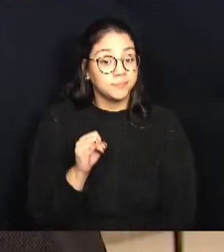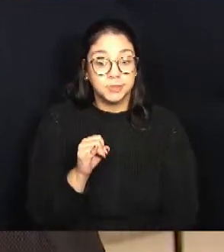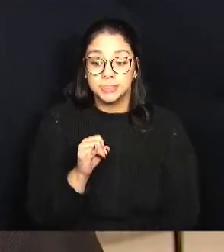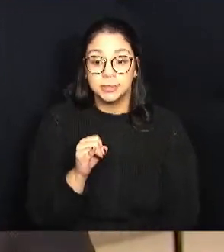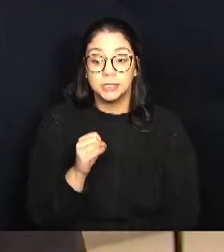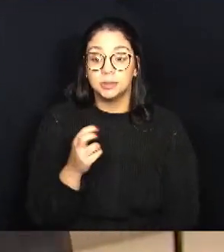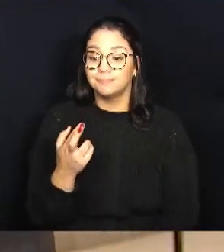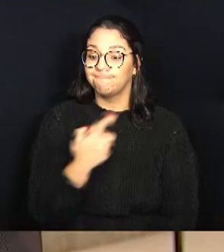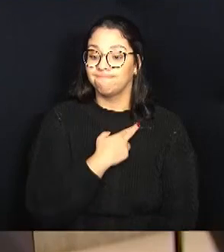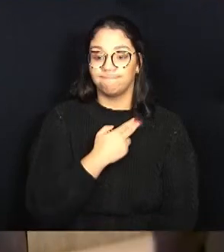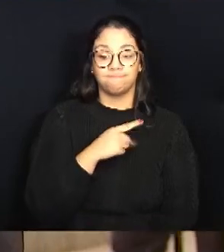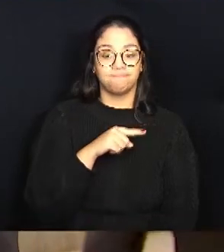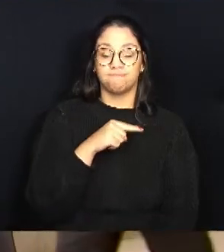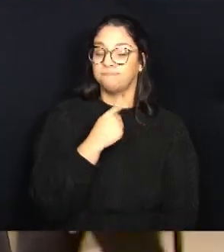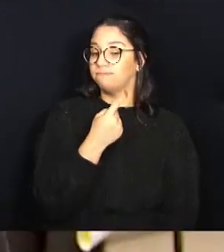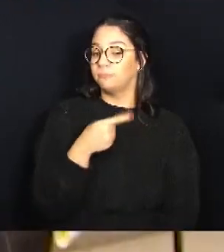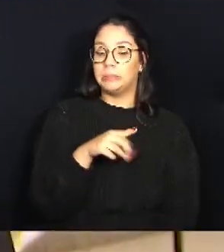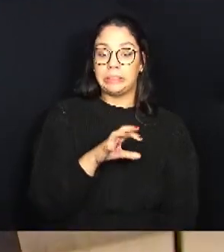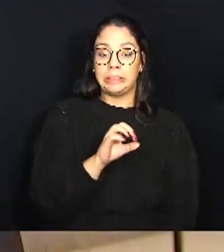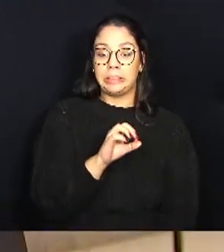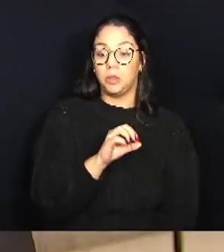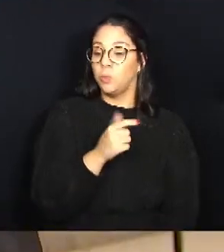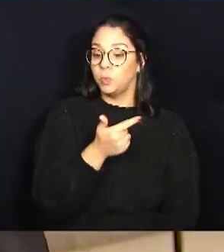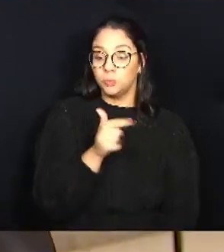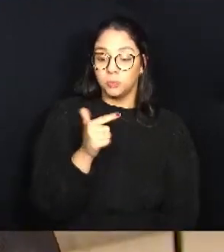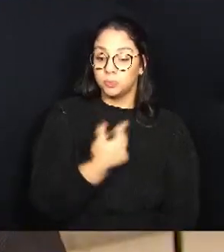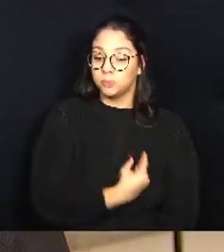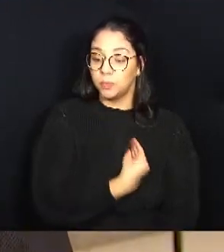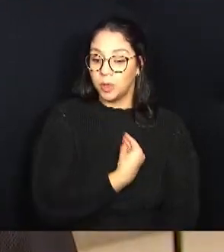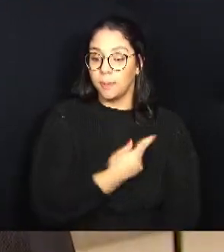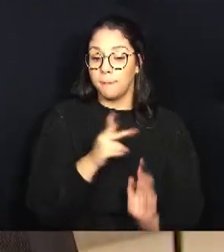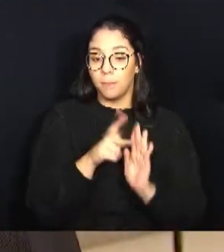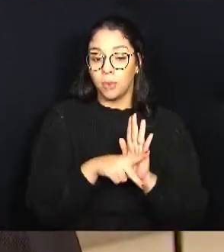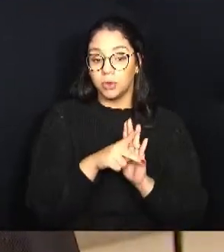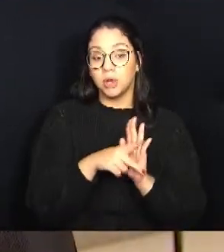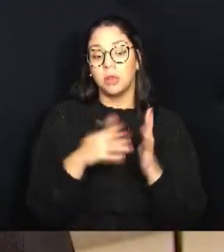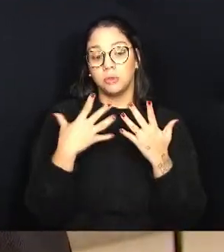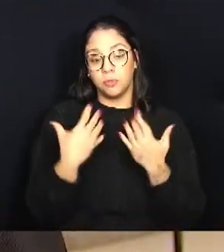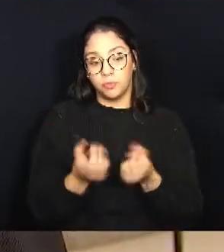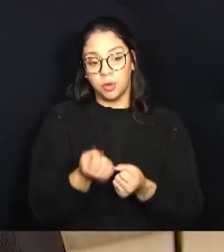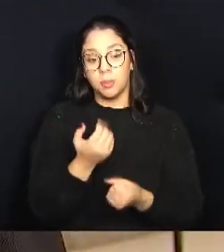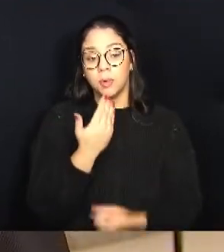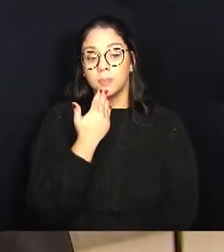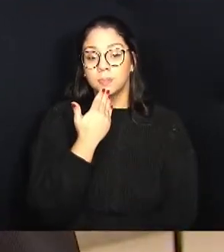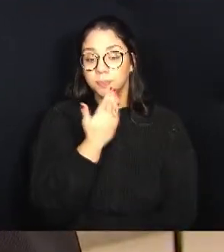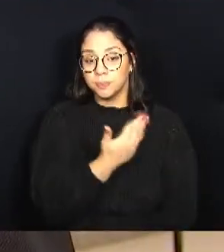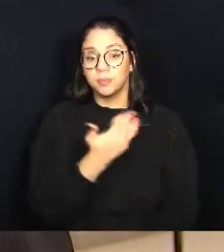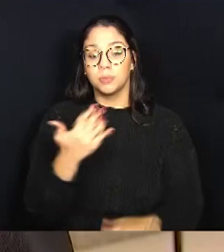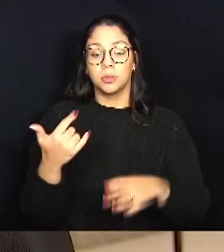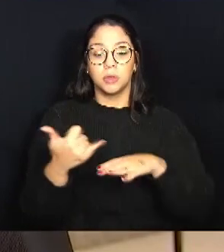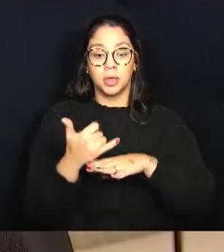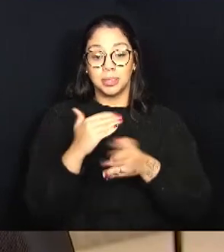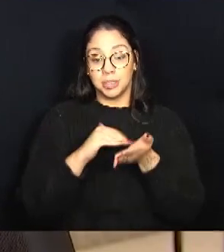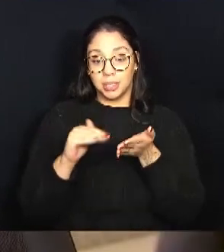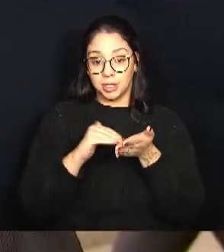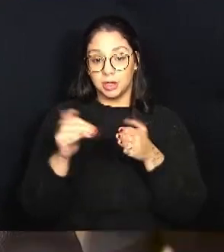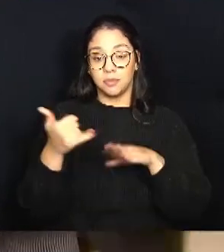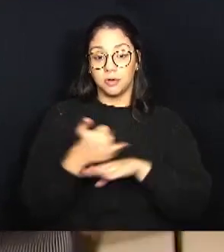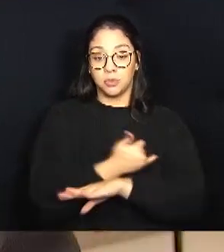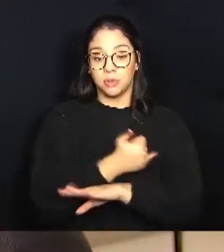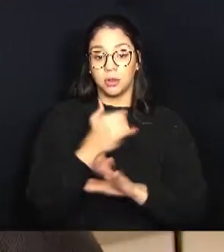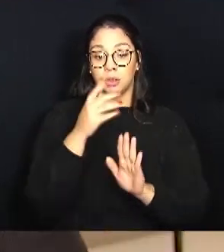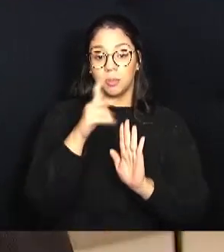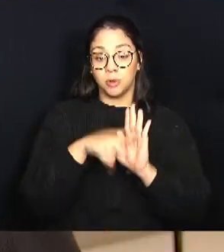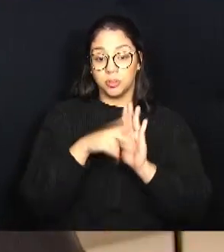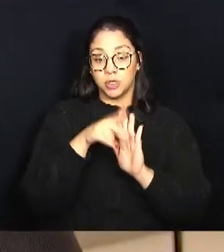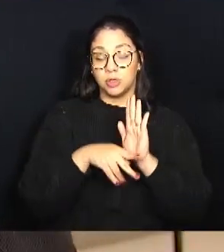resposta negativa de que não exista o projeto ainda, nós vamos solicitar que a Secretaria de Infraestrutura faça esse projeto para que a gente